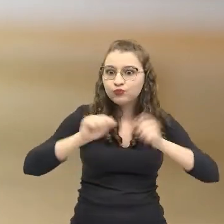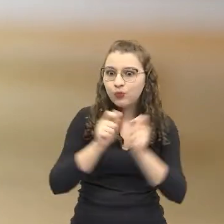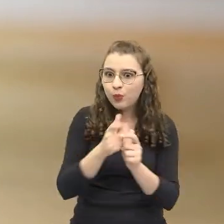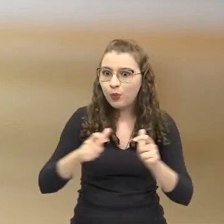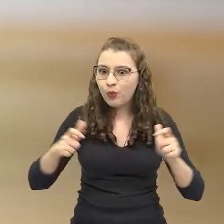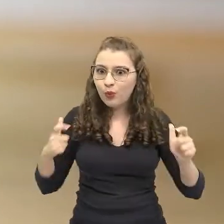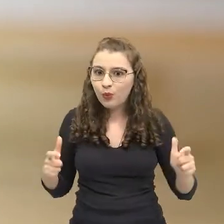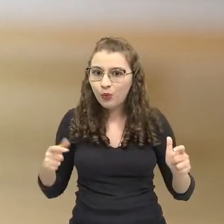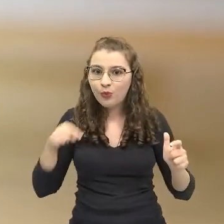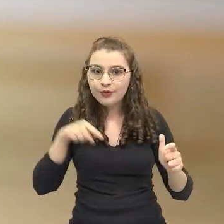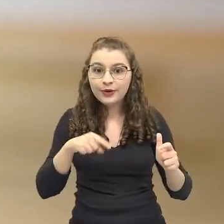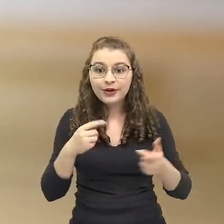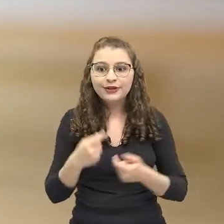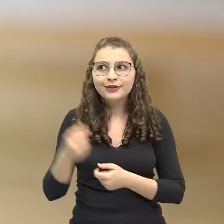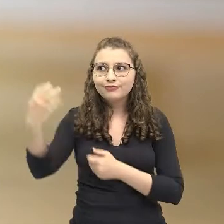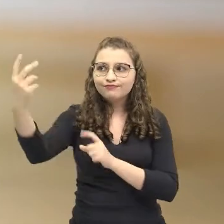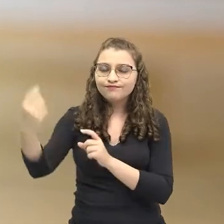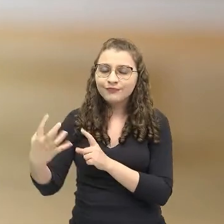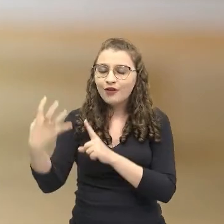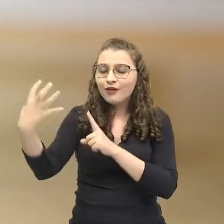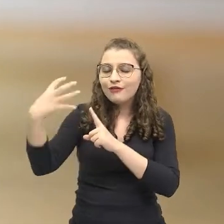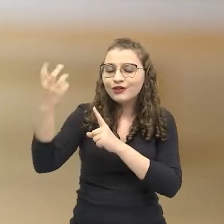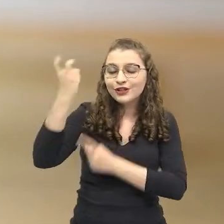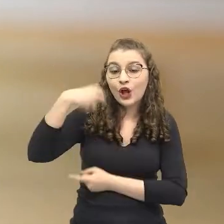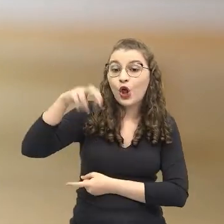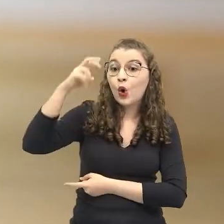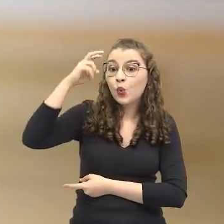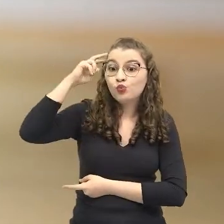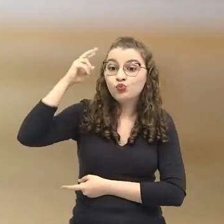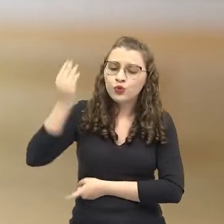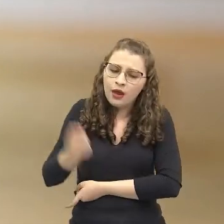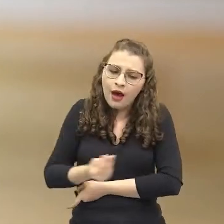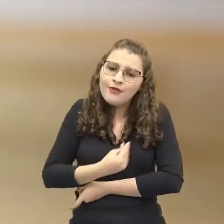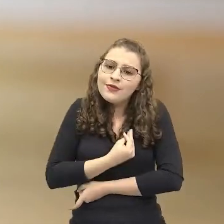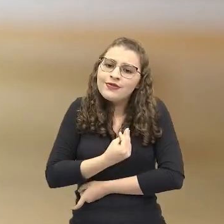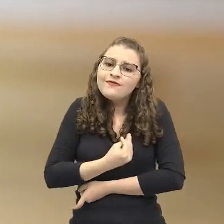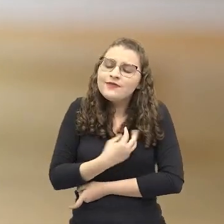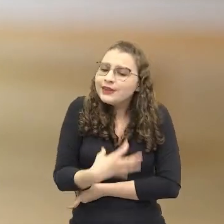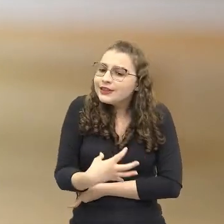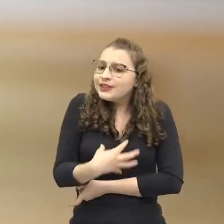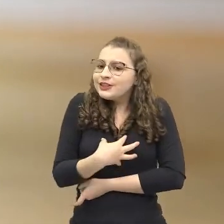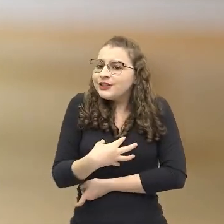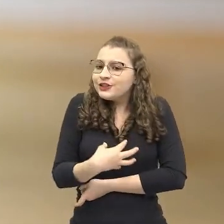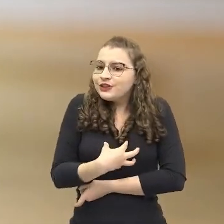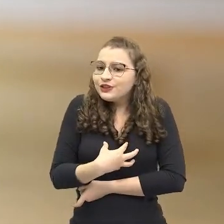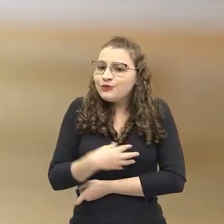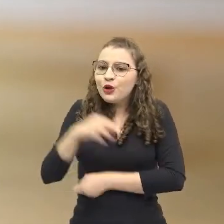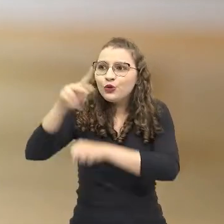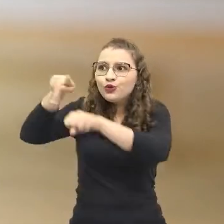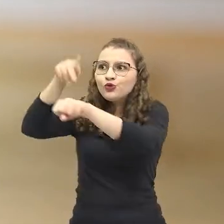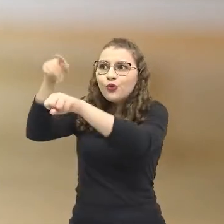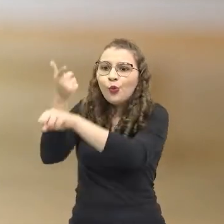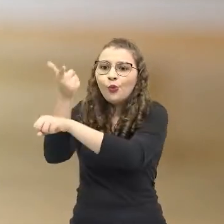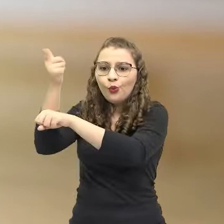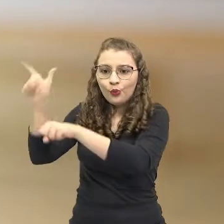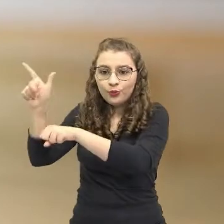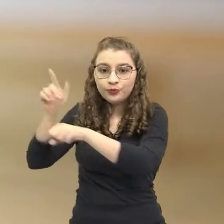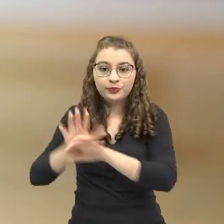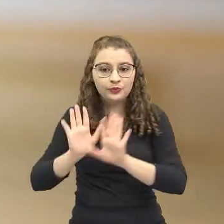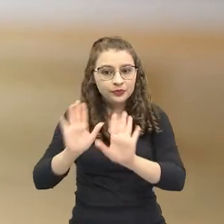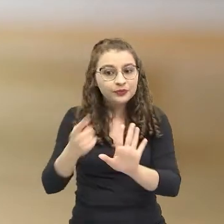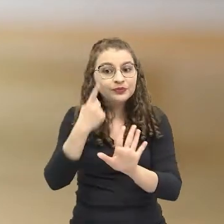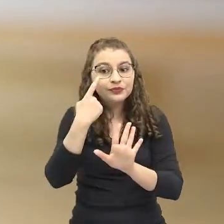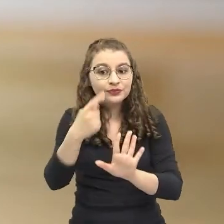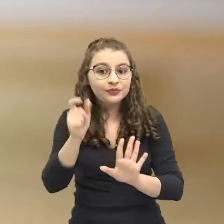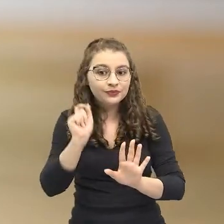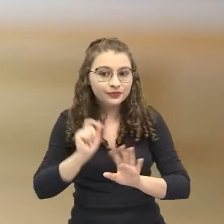vez vão trazer a sua cultura, né? Vão trazer as suas formas de vivência. Mas é interessante também a gente ressaltar